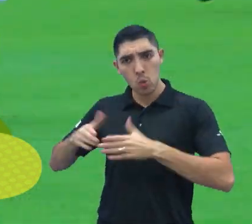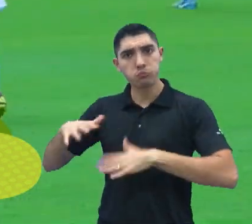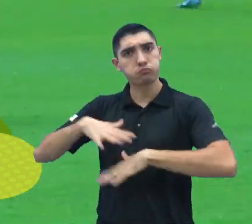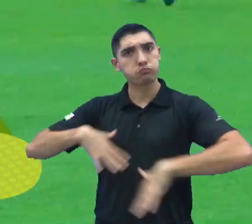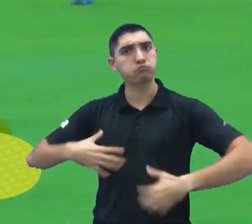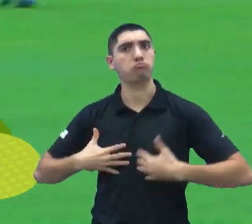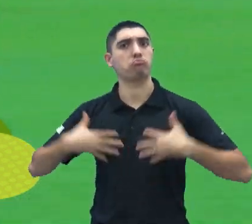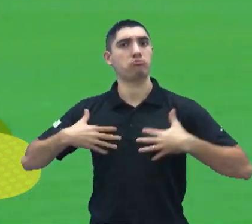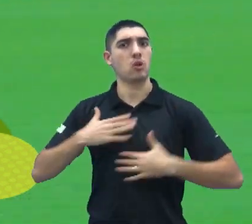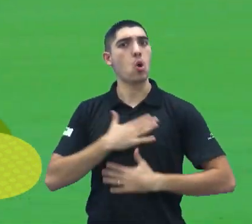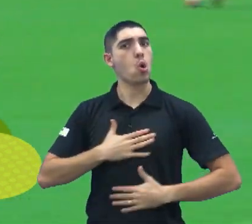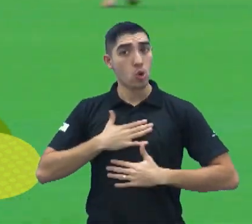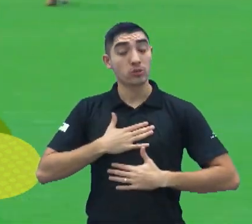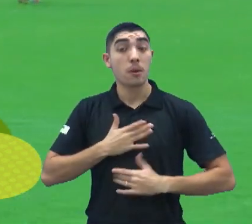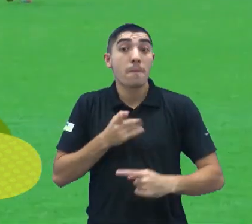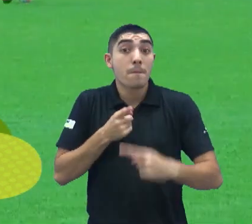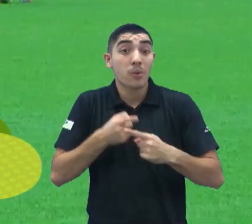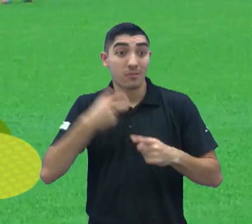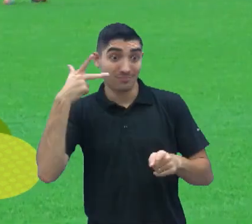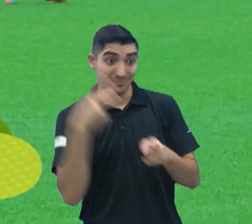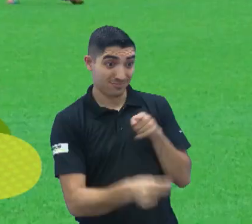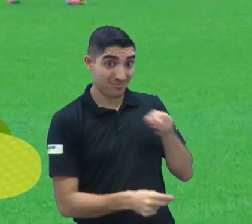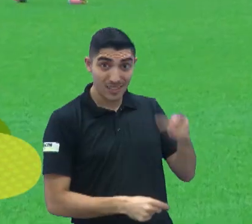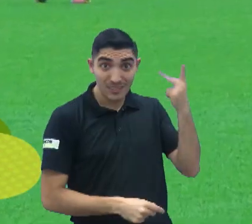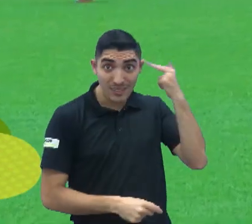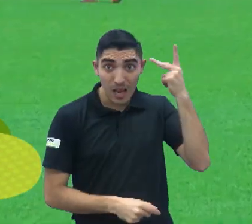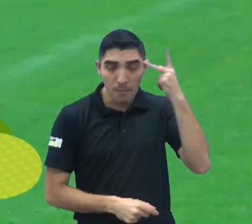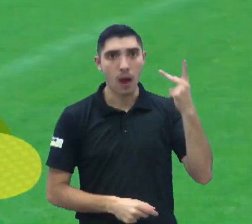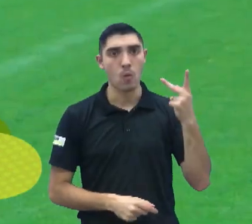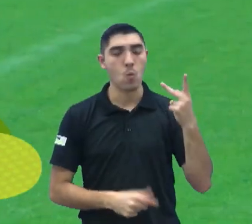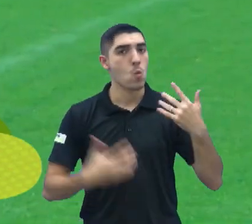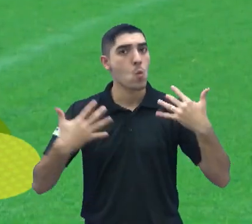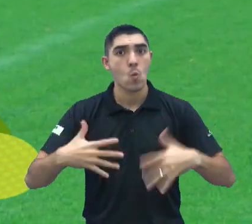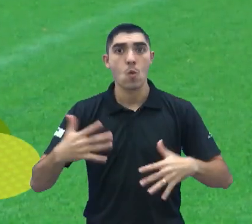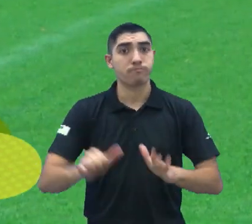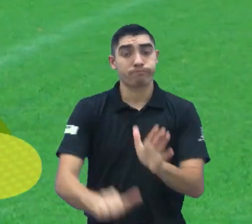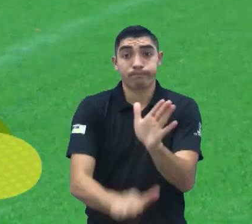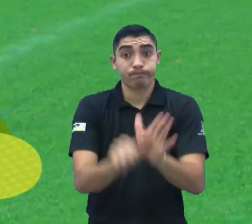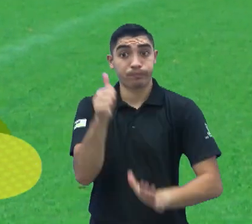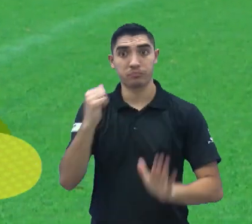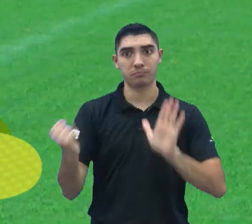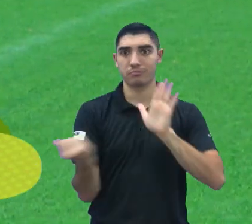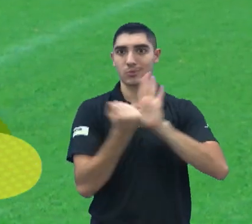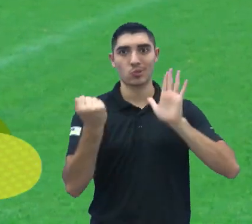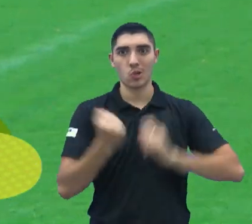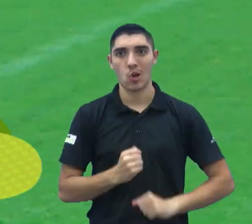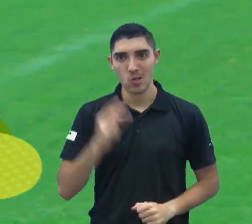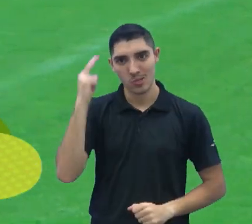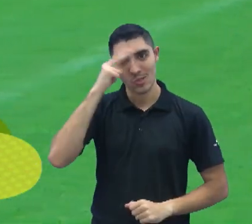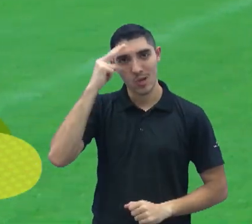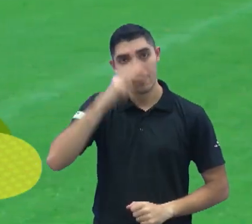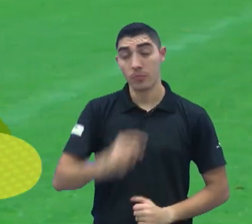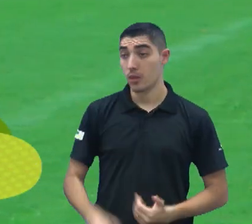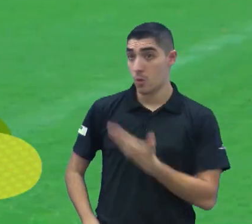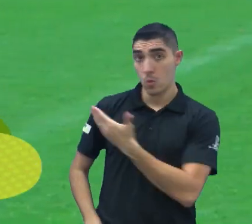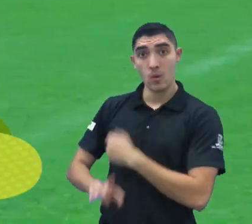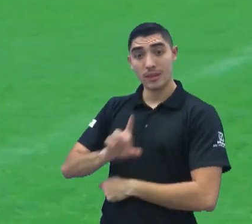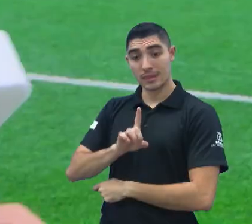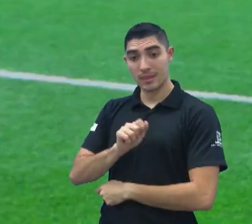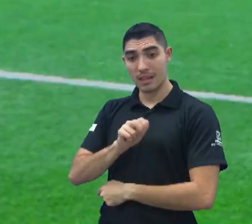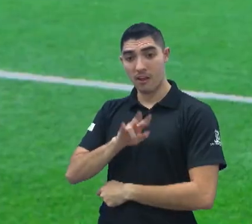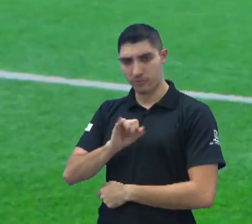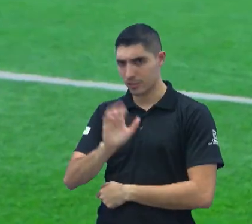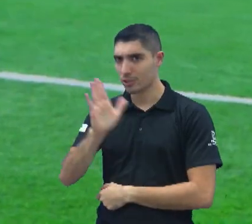jogadores. Afinal, vencer o São Paulo é um feito histórico. O Davi, lateral e zagueiro do time, sabe bem